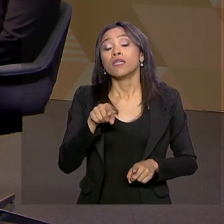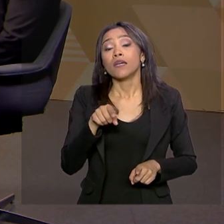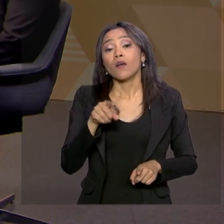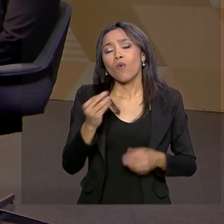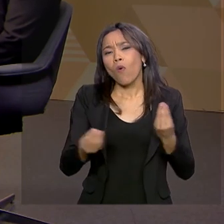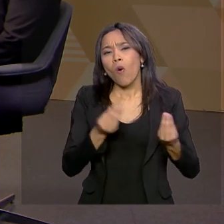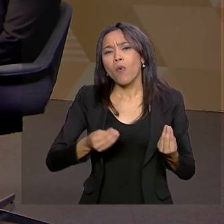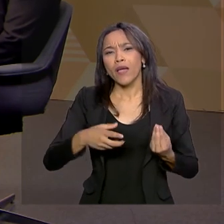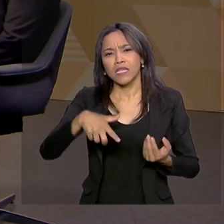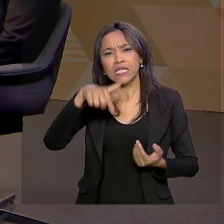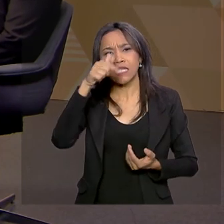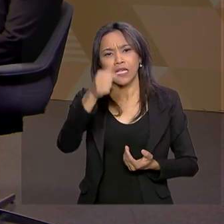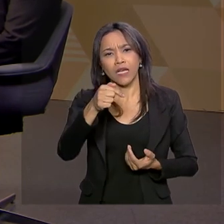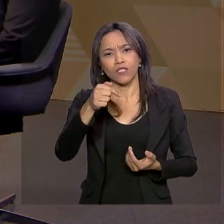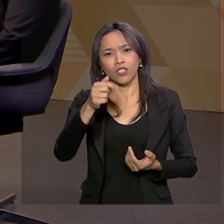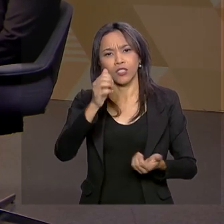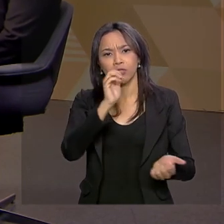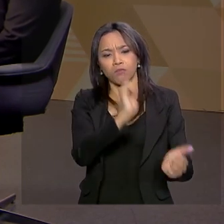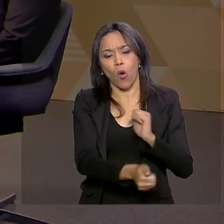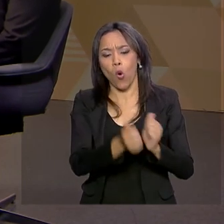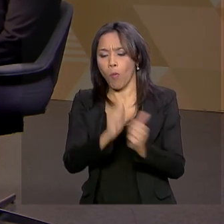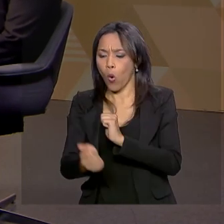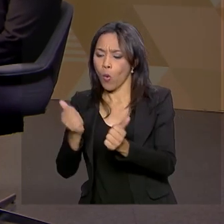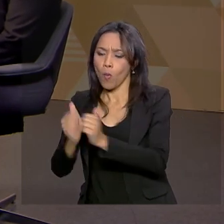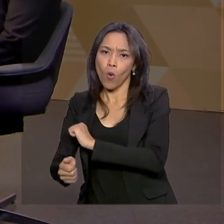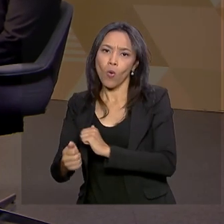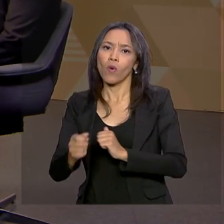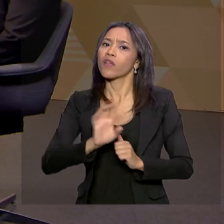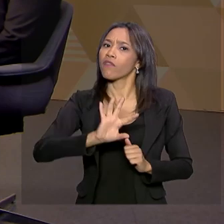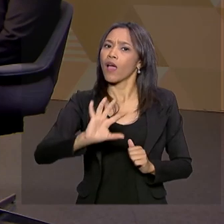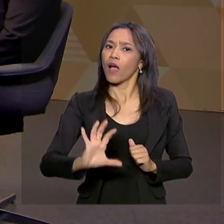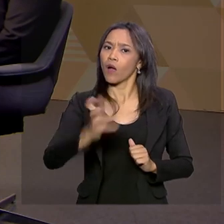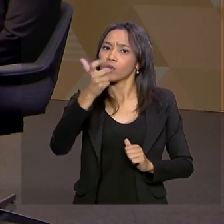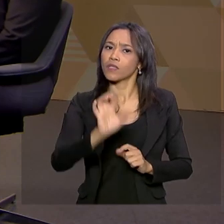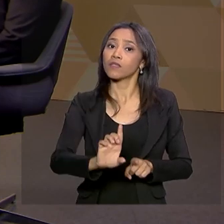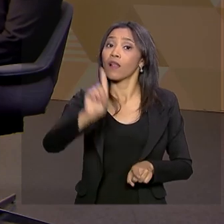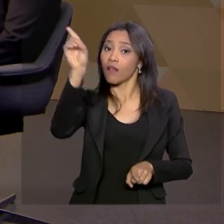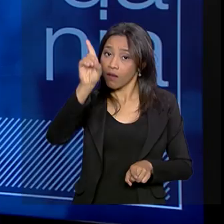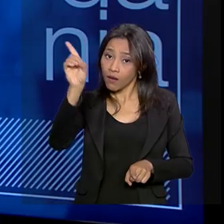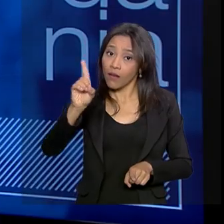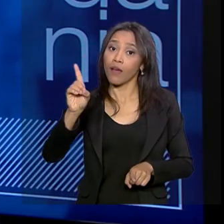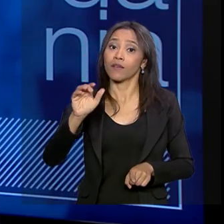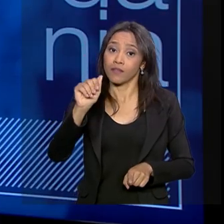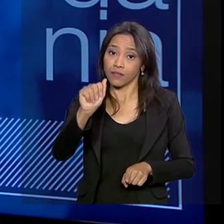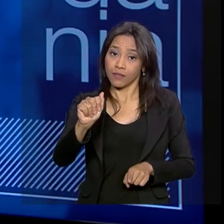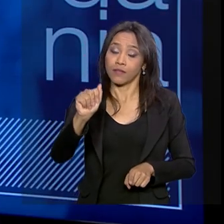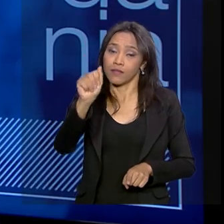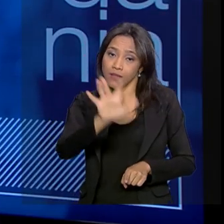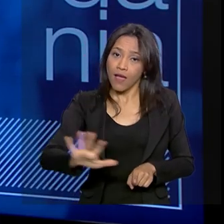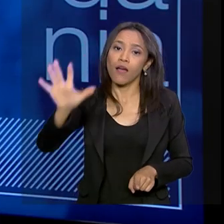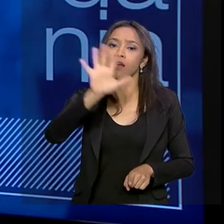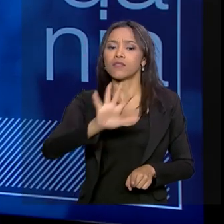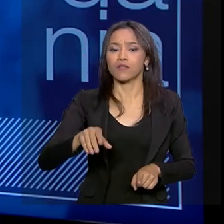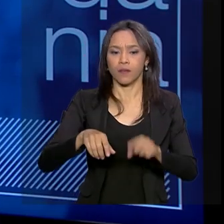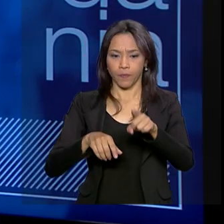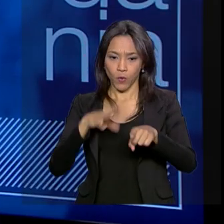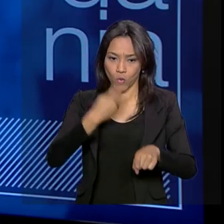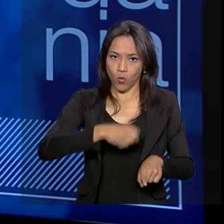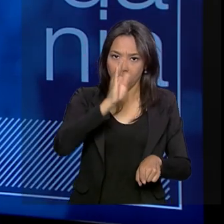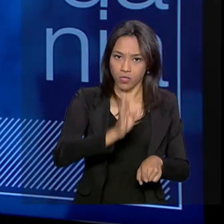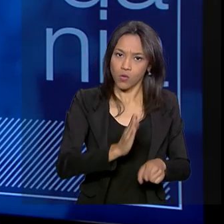sétimos jogos militares que vão ocorrer ali na Ásia? O Brasil passou a ter o programa de atleta de alto